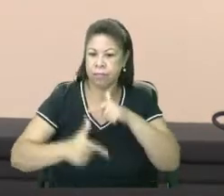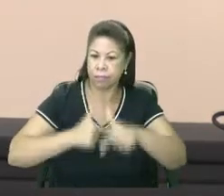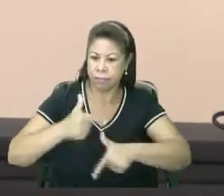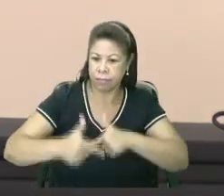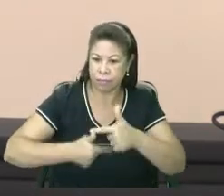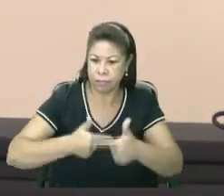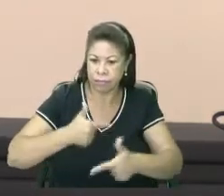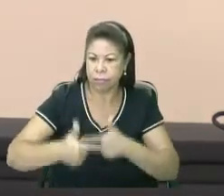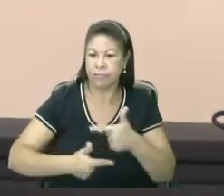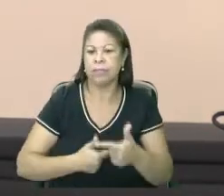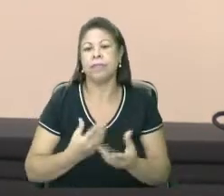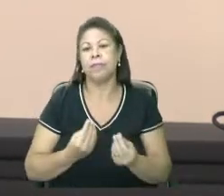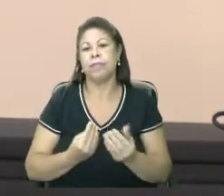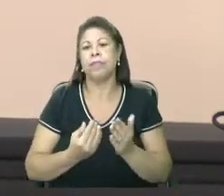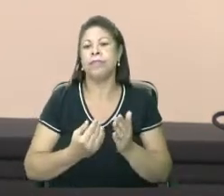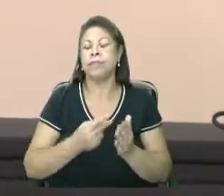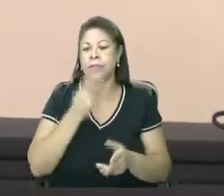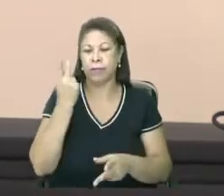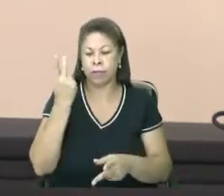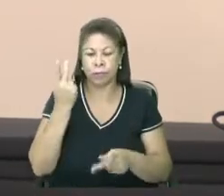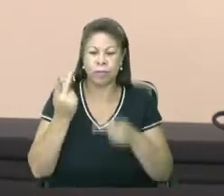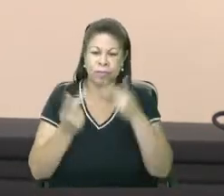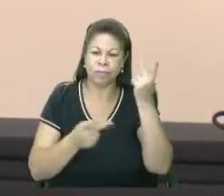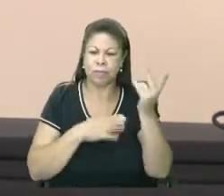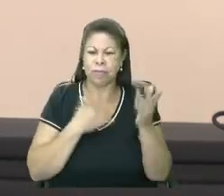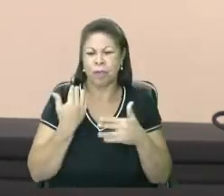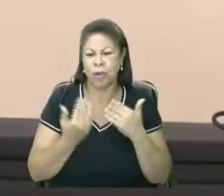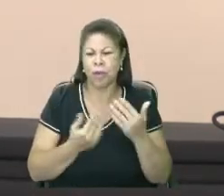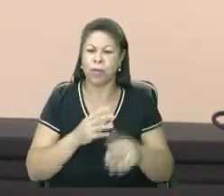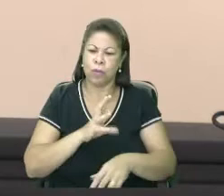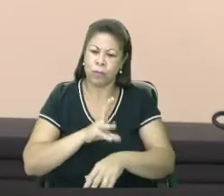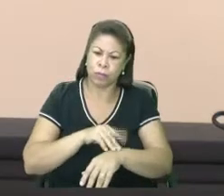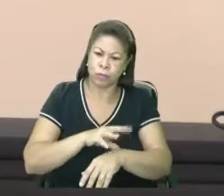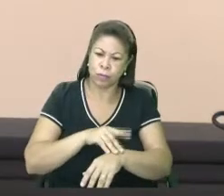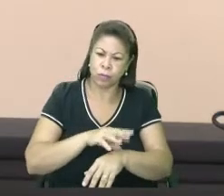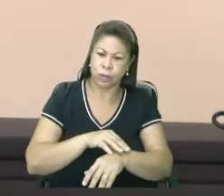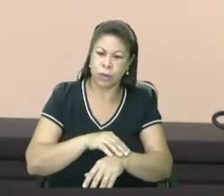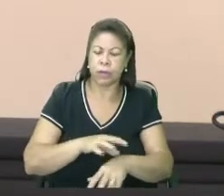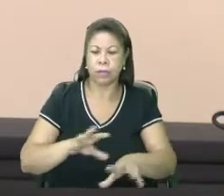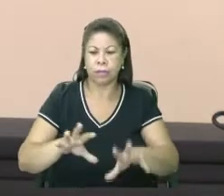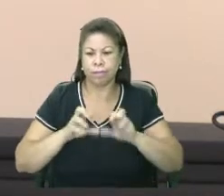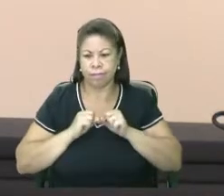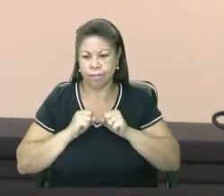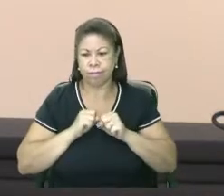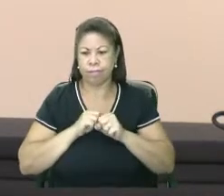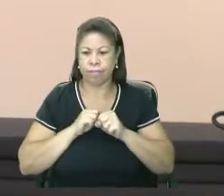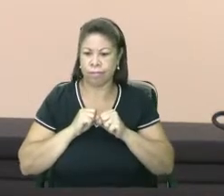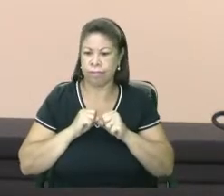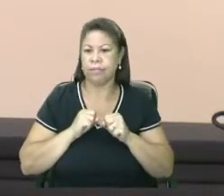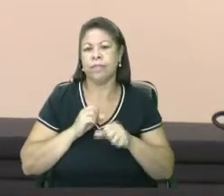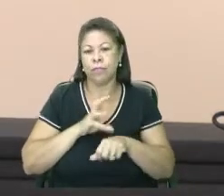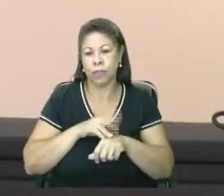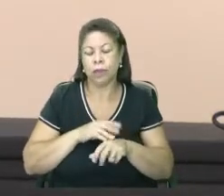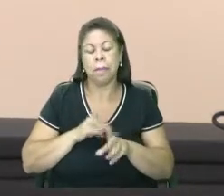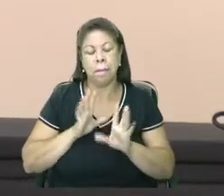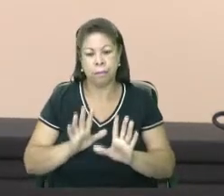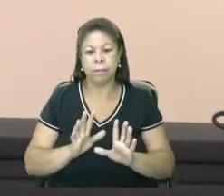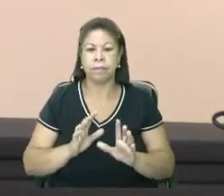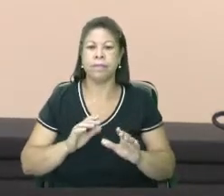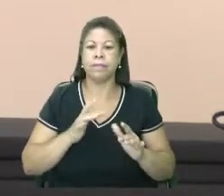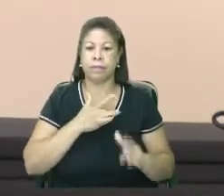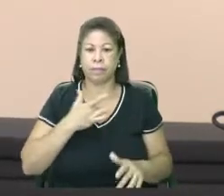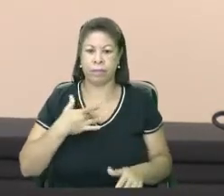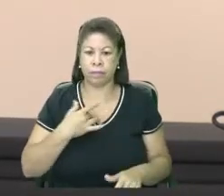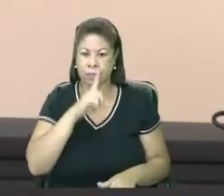que a gente teve, né, por doença também, por contaminação, mas que mantiveram o atendimento em todas as